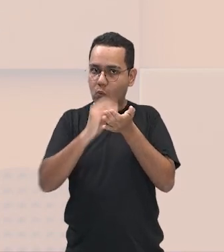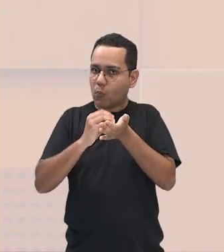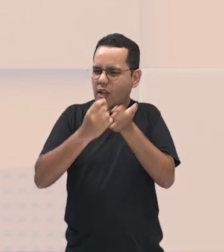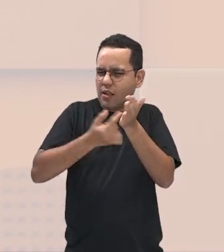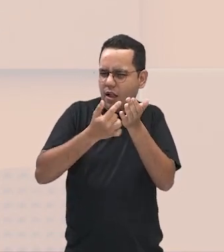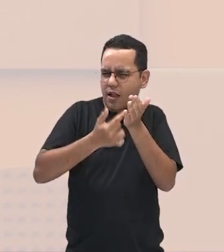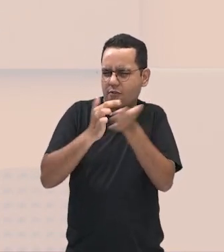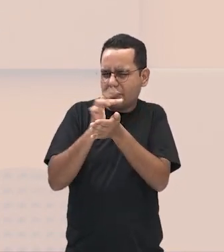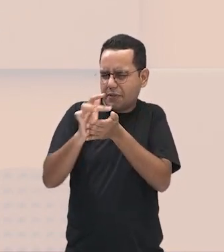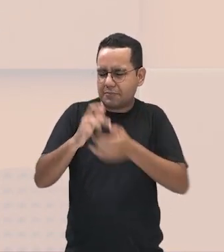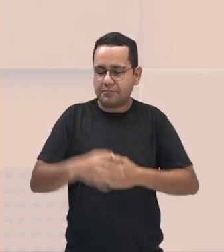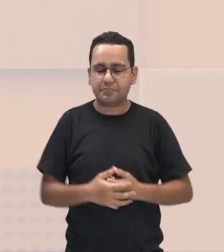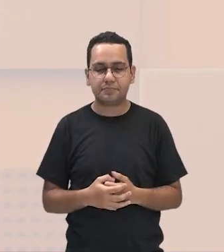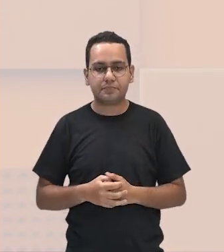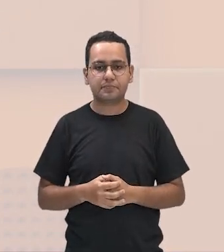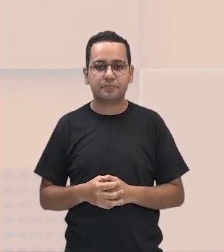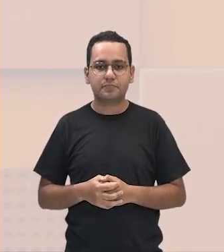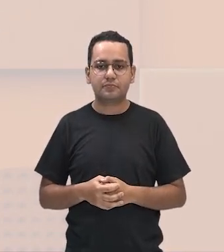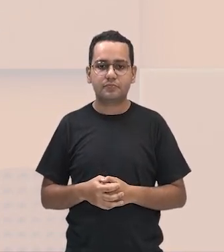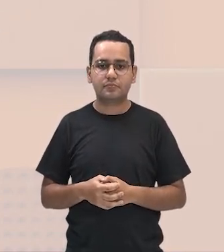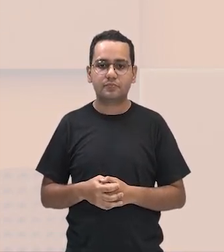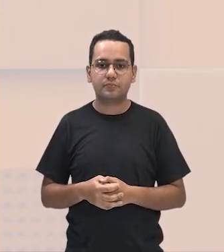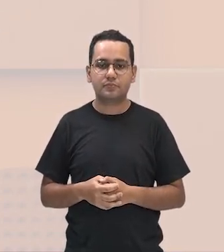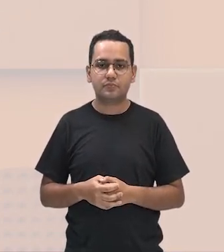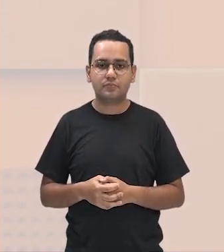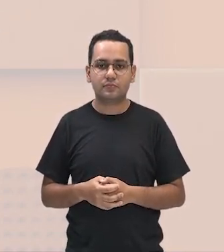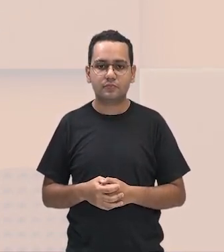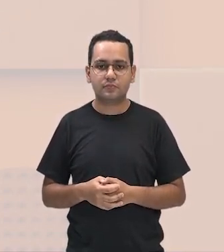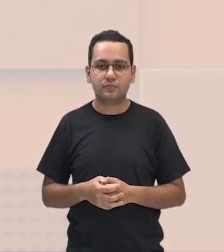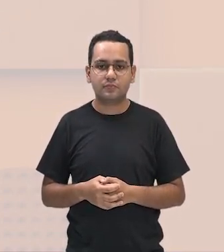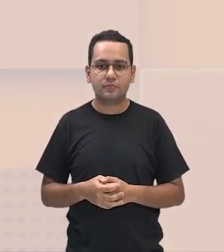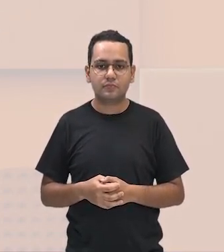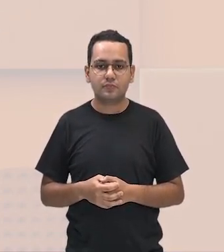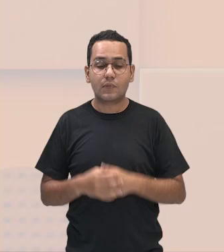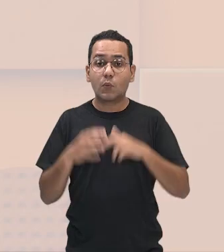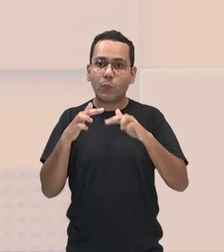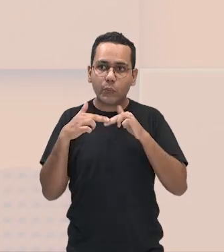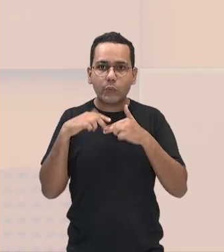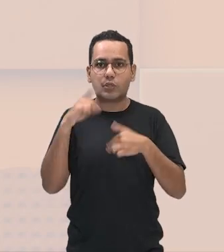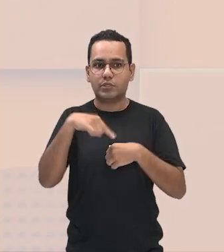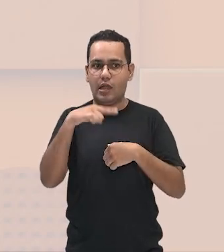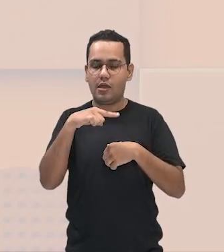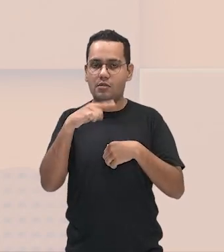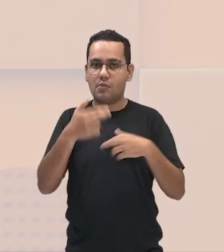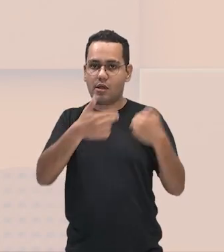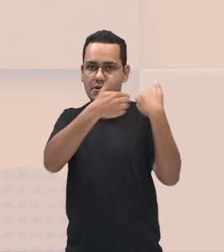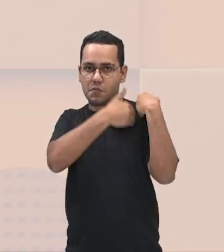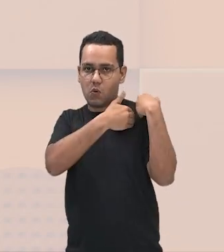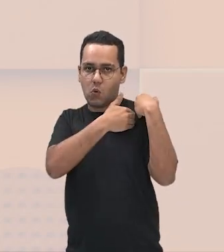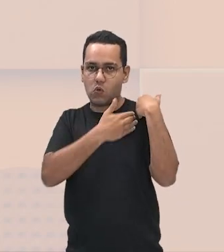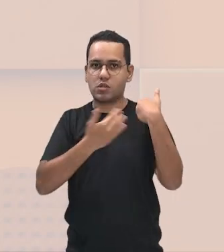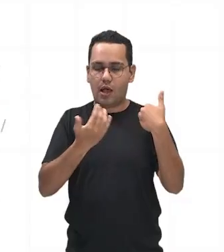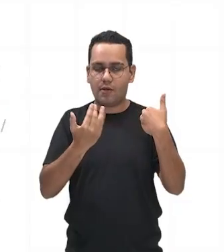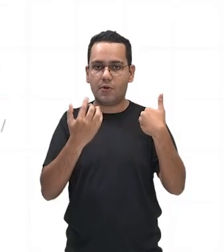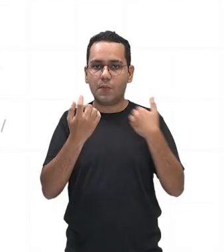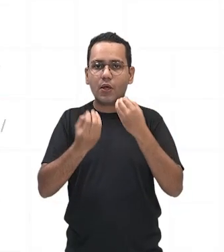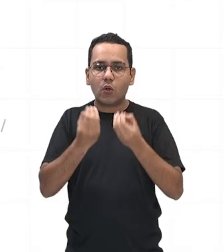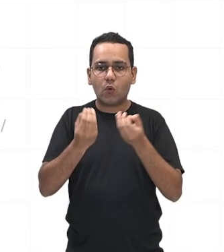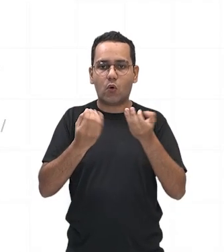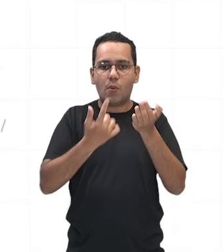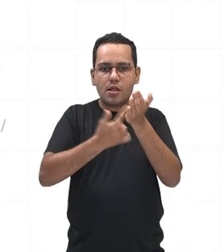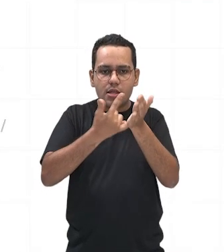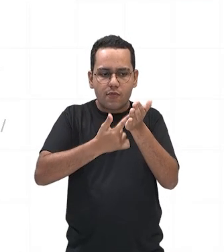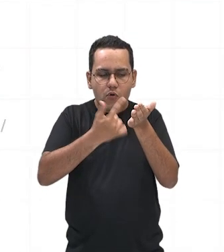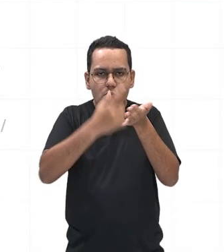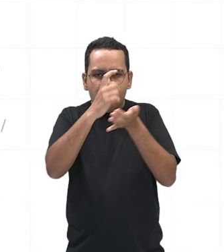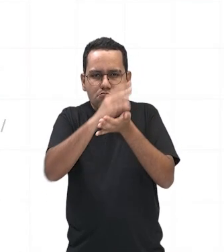né, que eram eles que faziam toda essa parte das traduções e faziam, então, cópias de livros. Acompanha ali comigo,